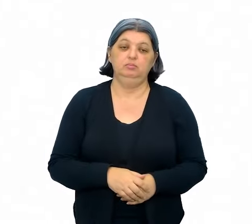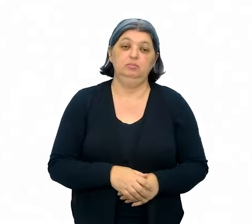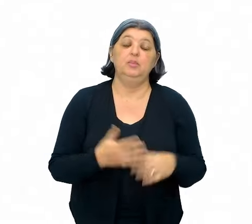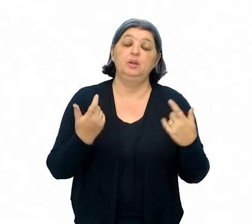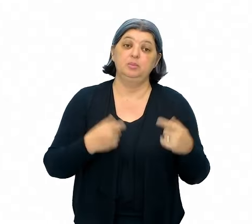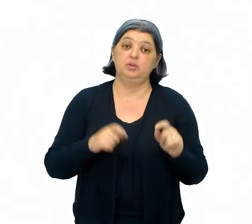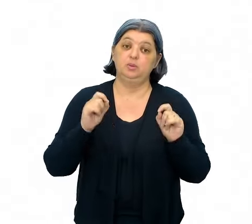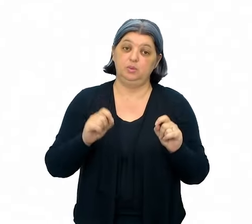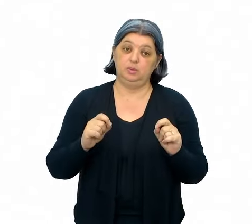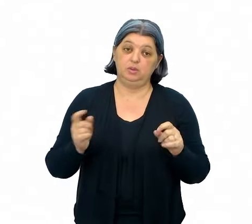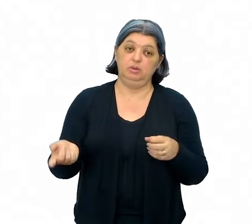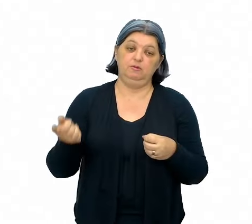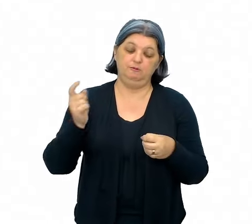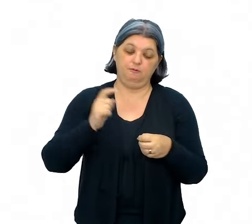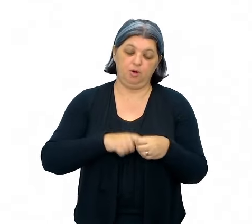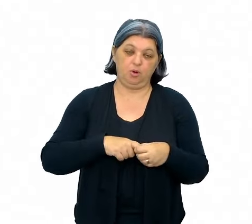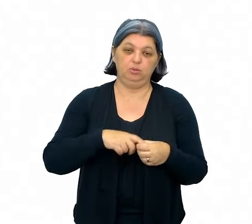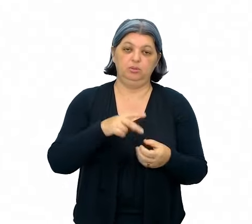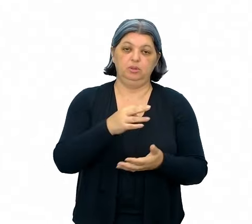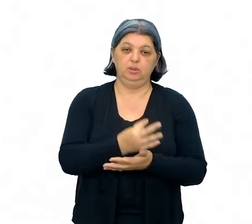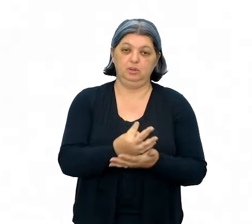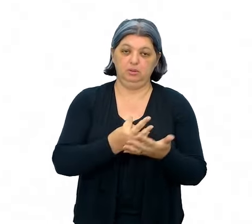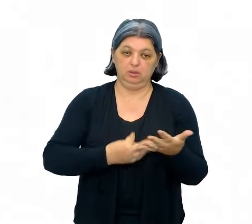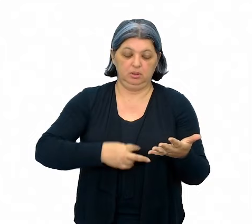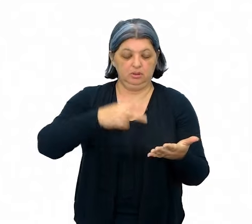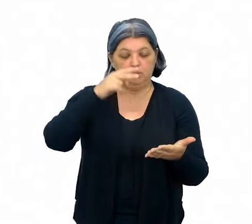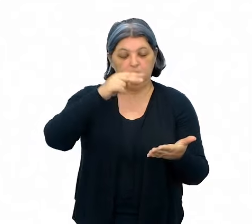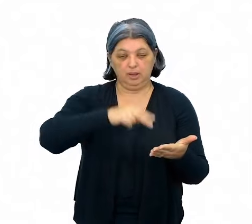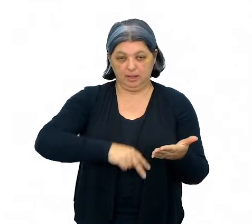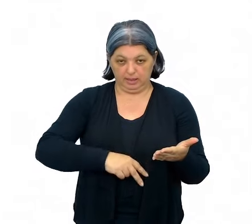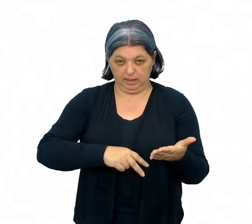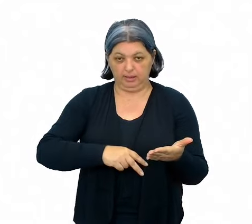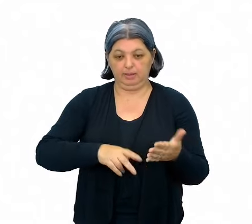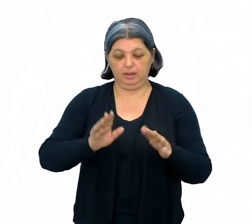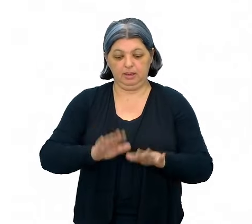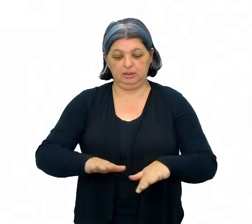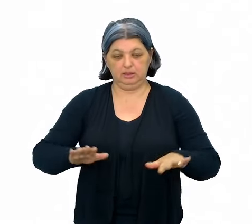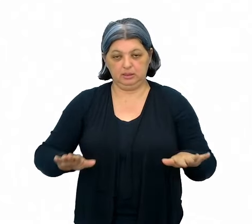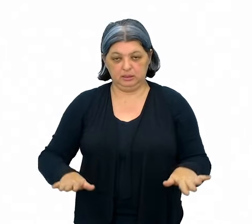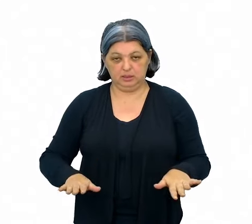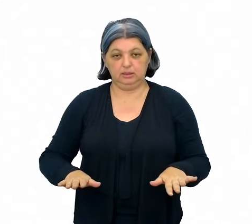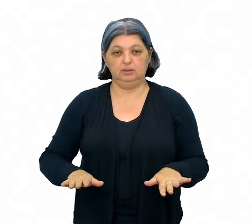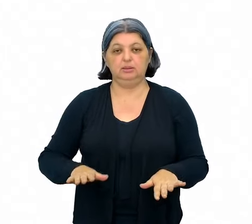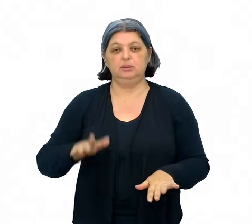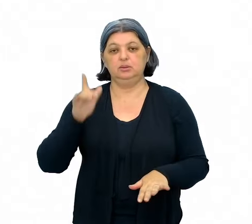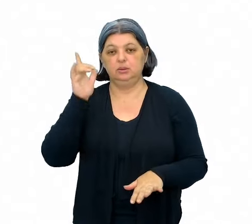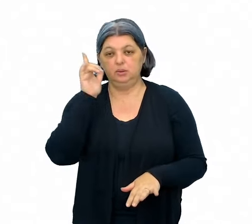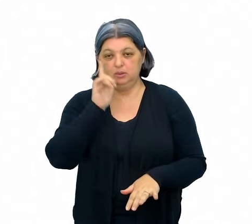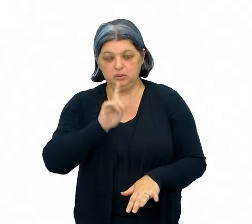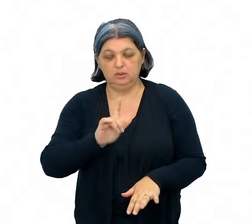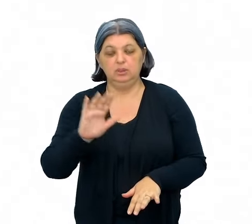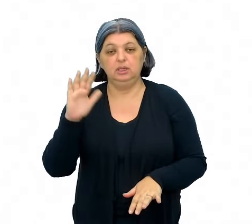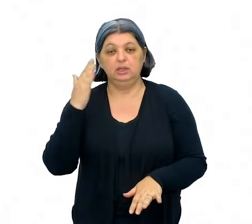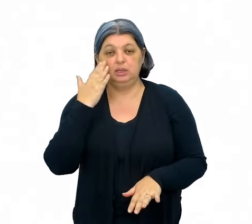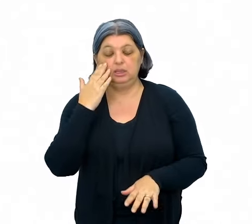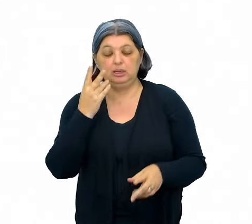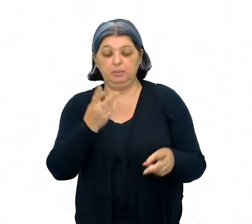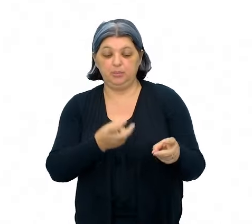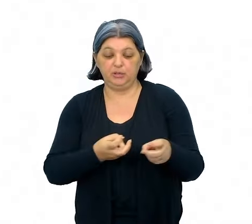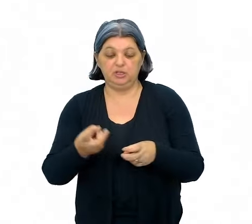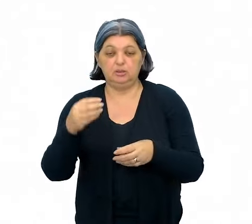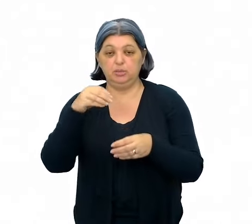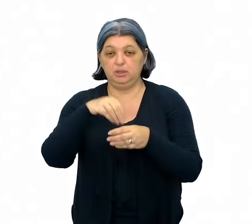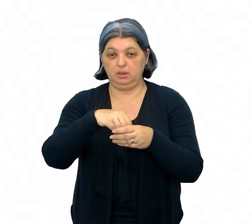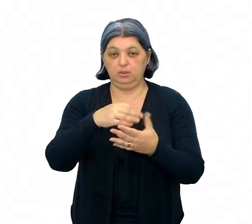quê? Retornar ao texto para que as crianças possam constatar dentro do texto que o